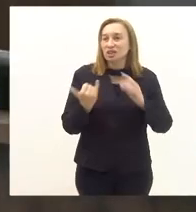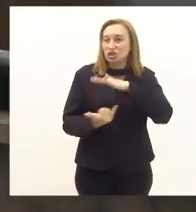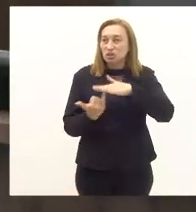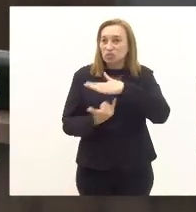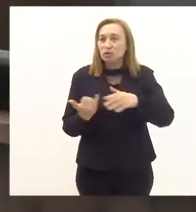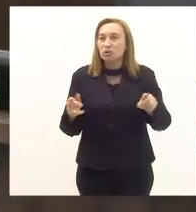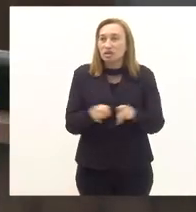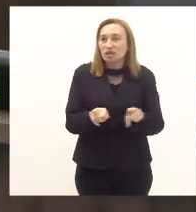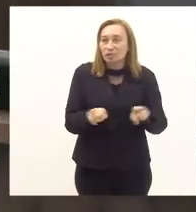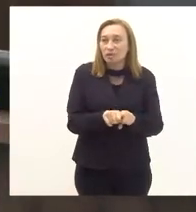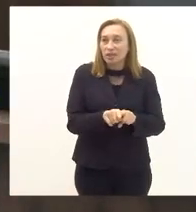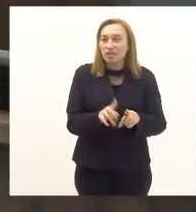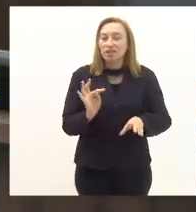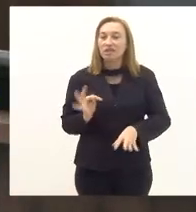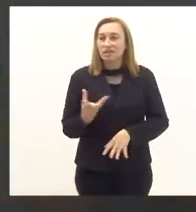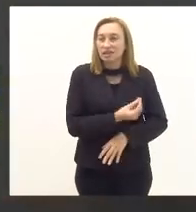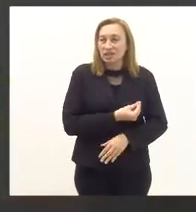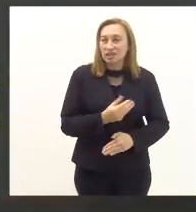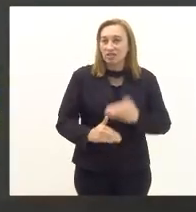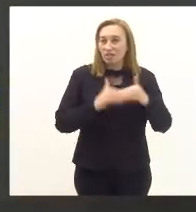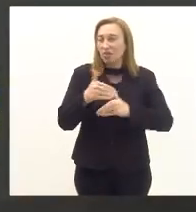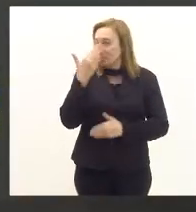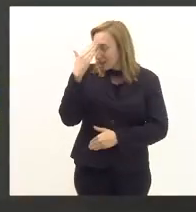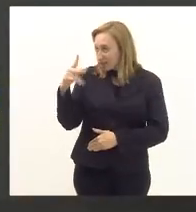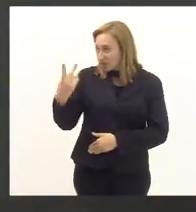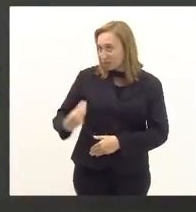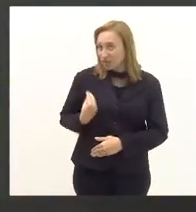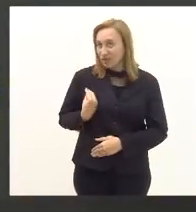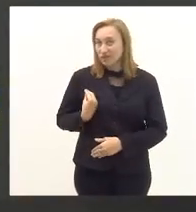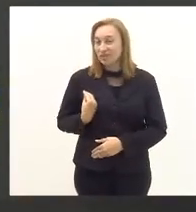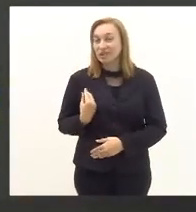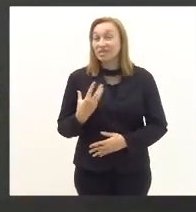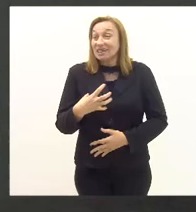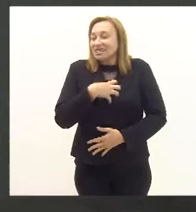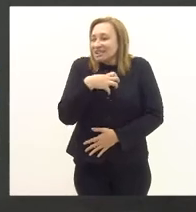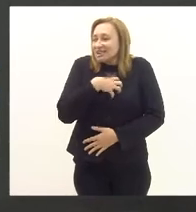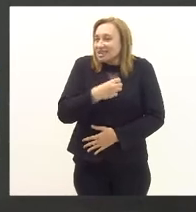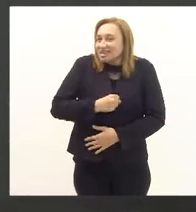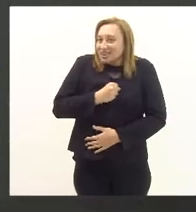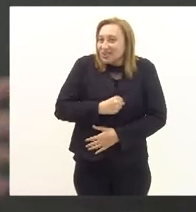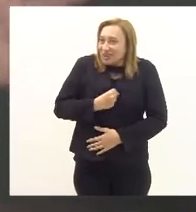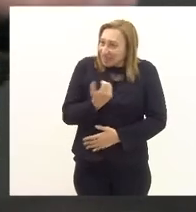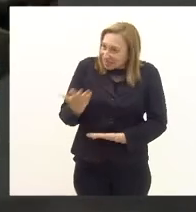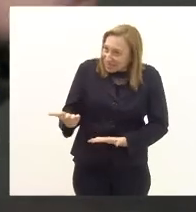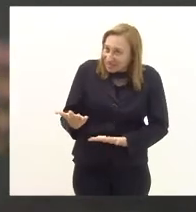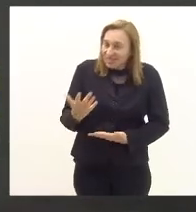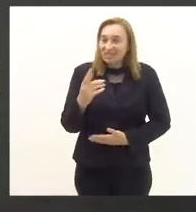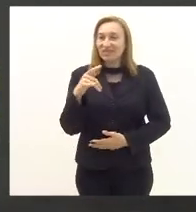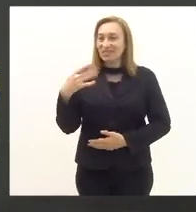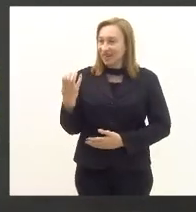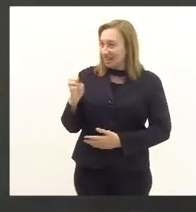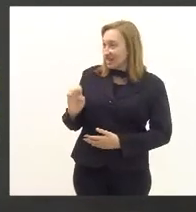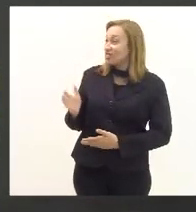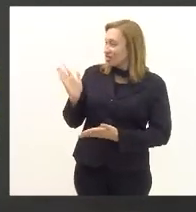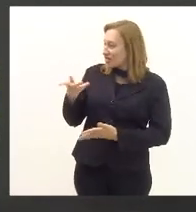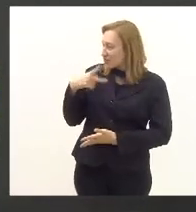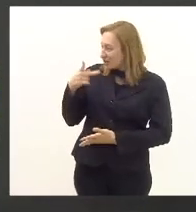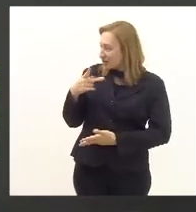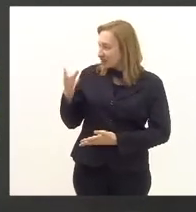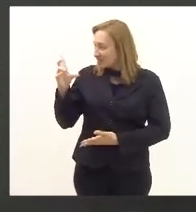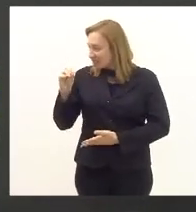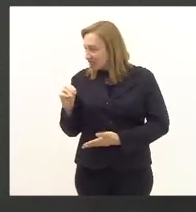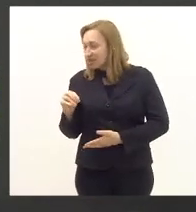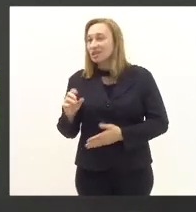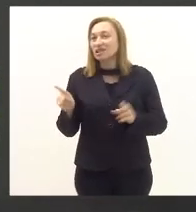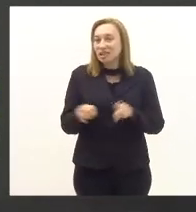também, Transrevolução, obrigado pela sua presença. Estávamos sentindo sua falta. O Escala, a gente já falou dela mais cedo. E gostaria